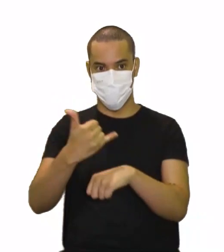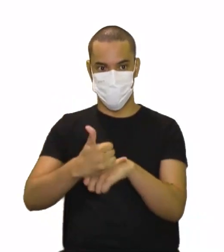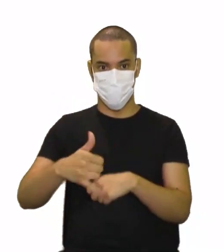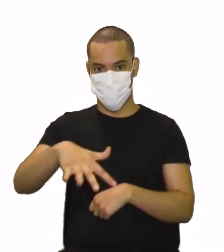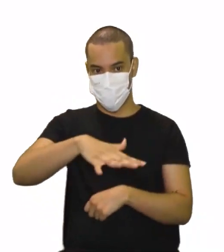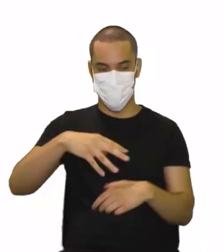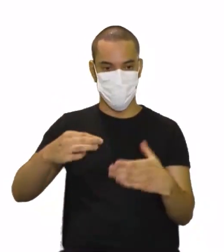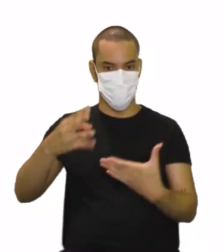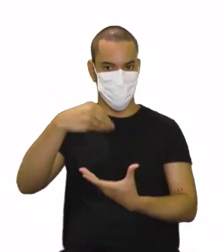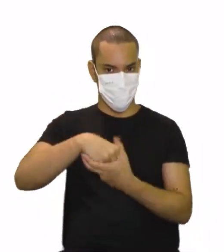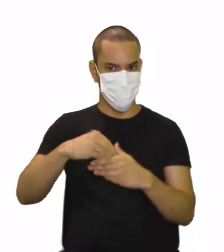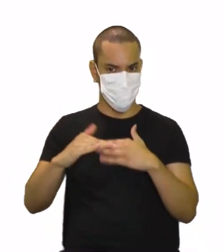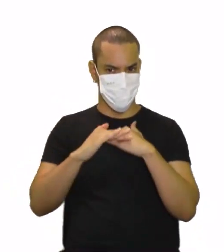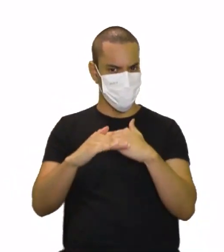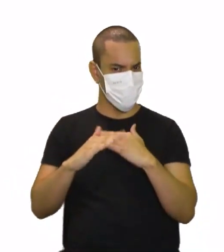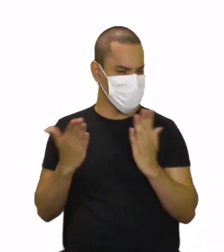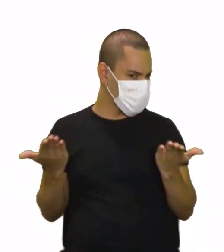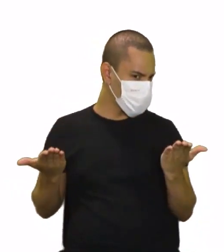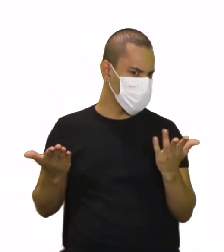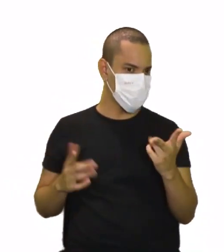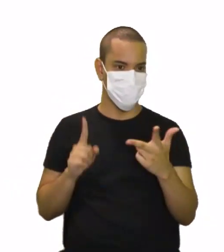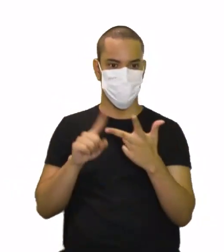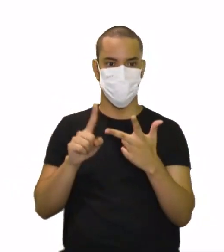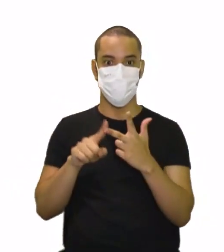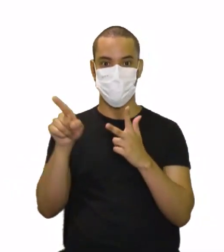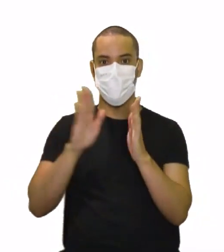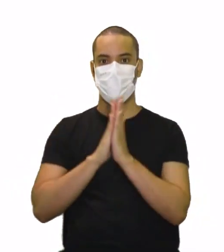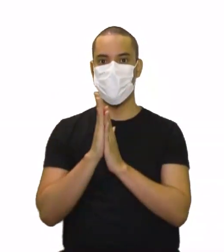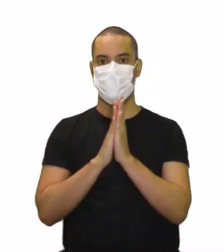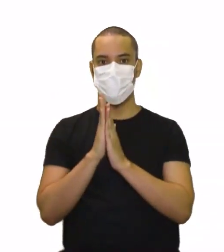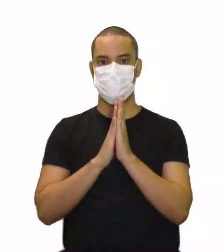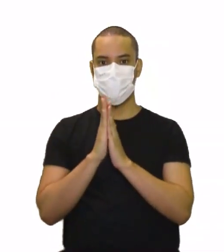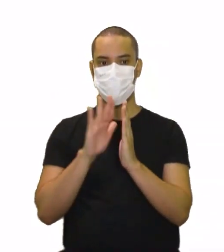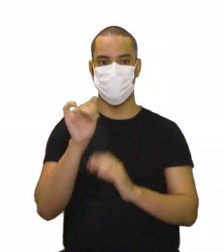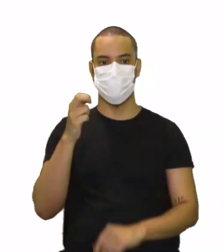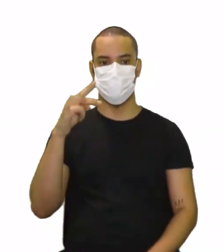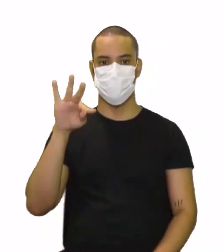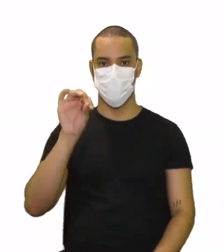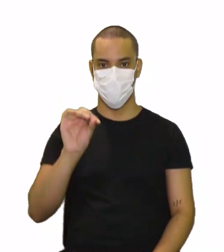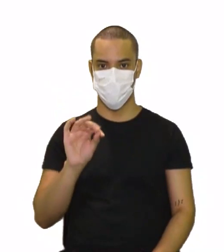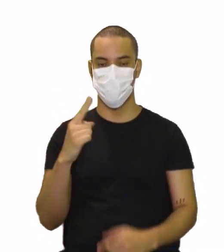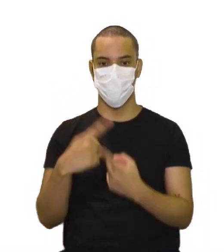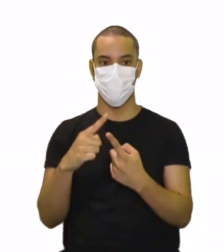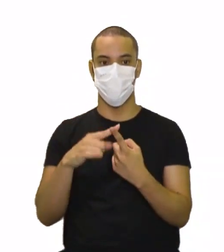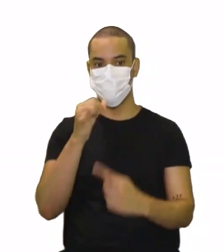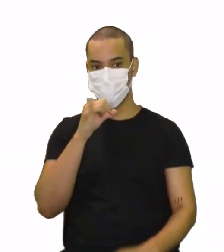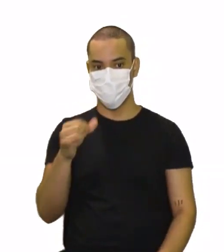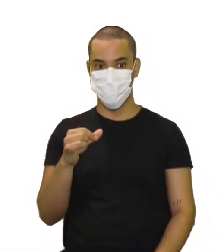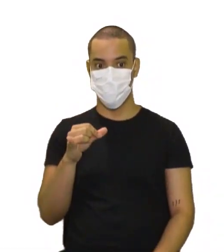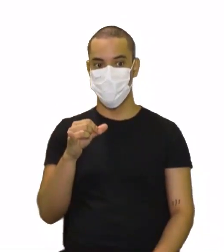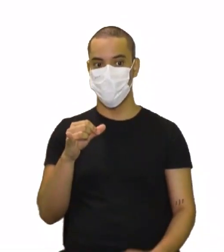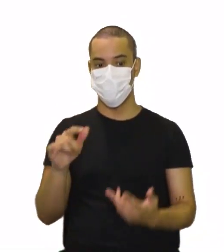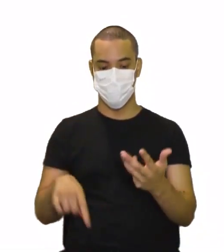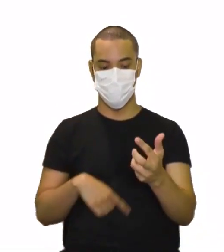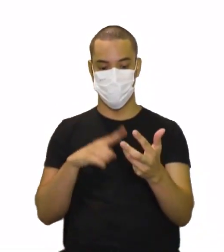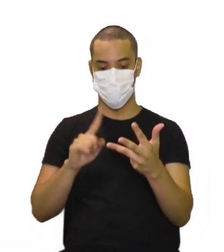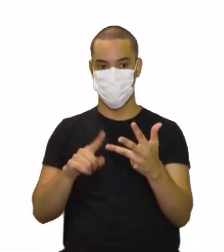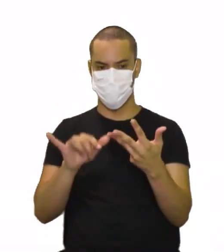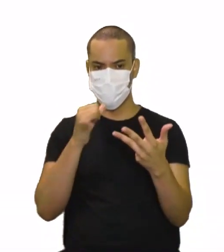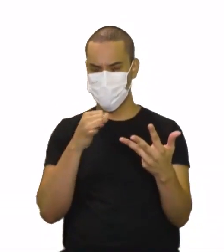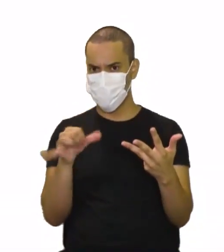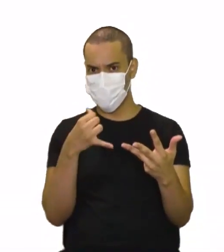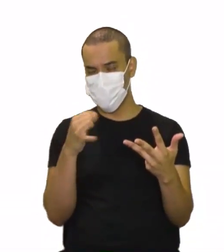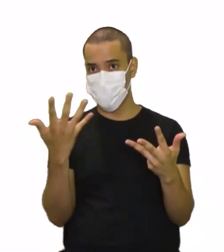campo magnético uniforme? Será que é uma força de atrito? Uma força elétrica, porque é uma carga, pensa,